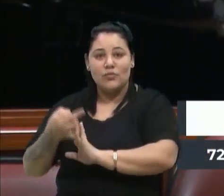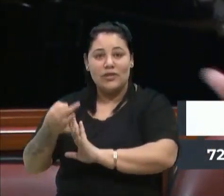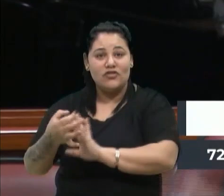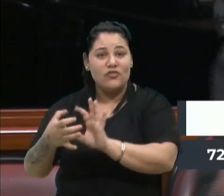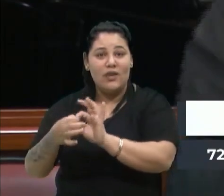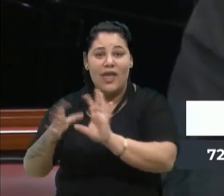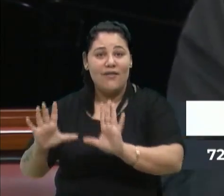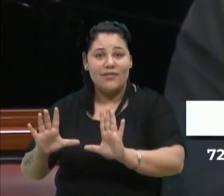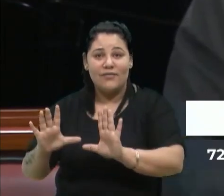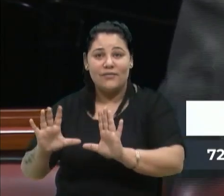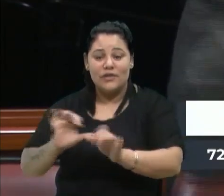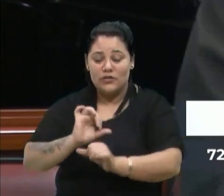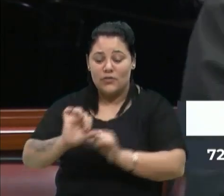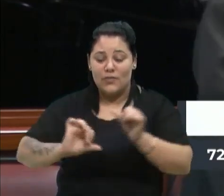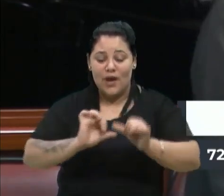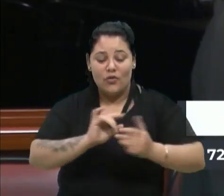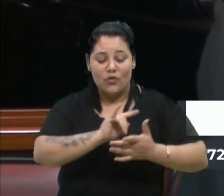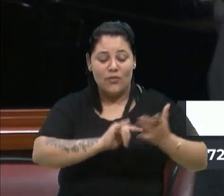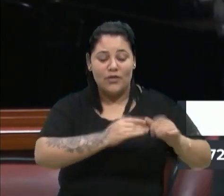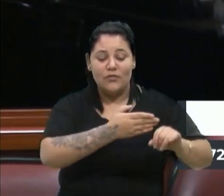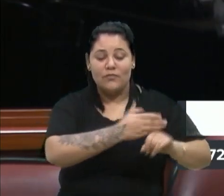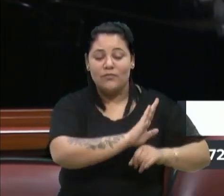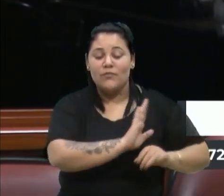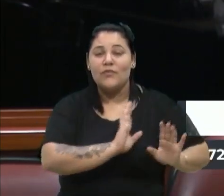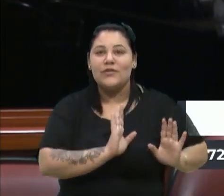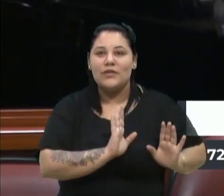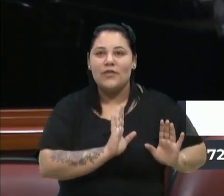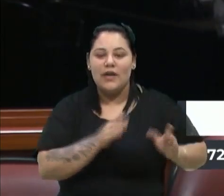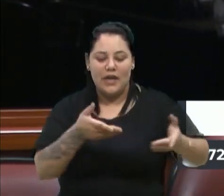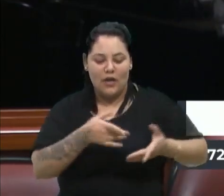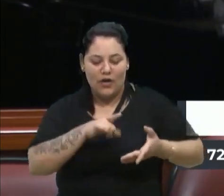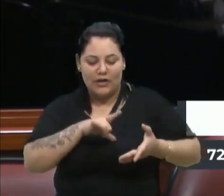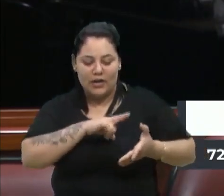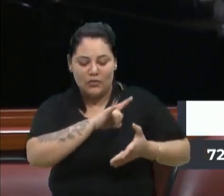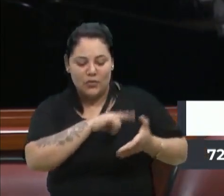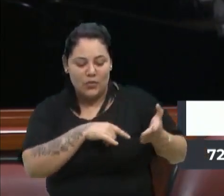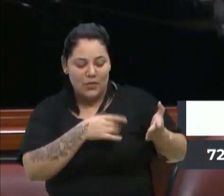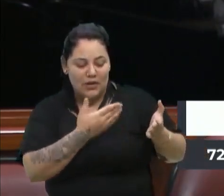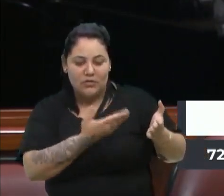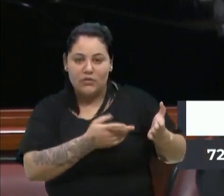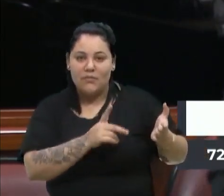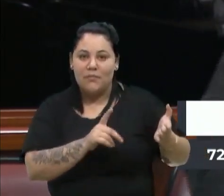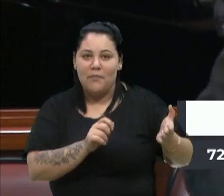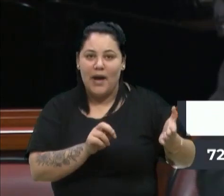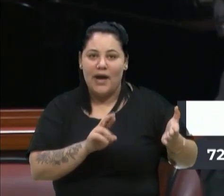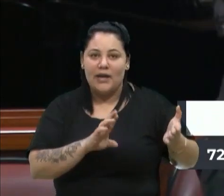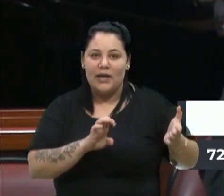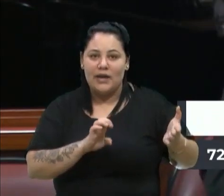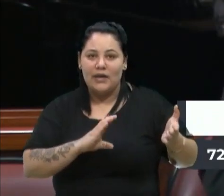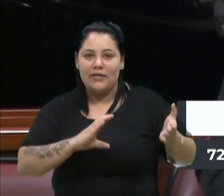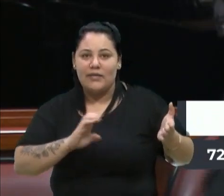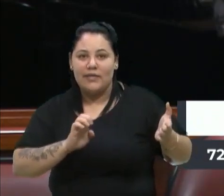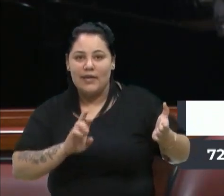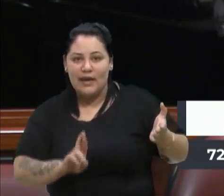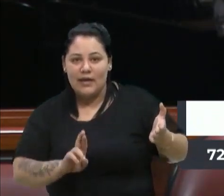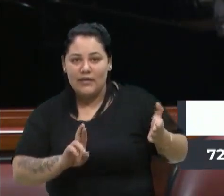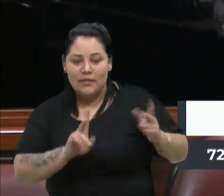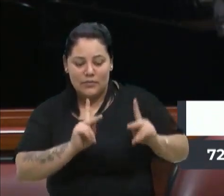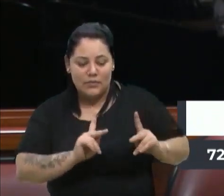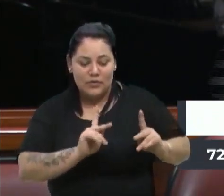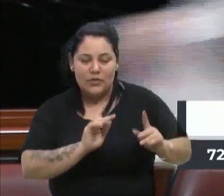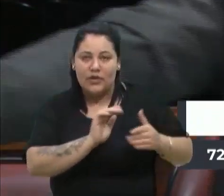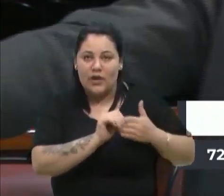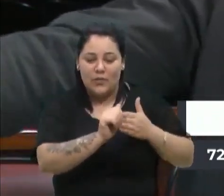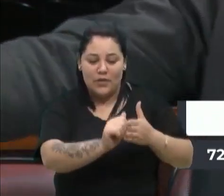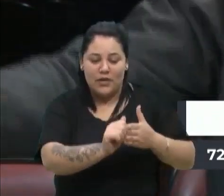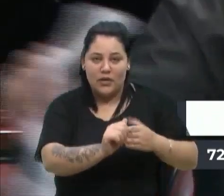um parecer favorável. E agora nós temos um parecer que vai, para as pessoas que nos acompanham e para concluir, passar